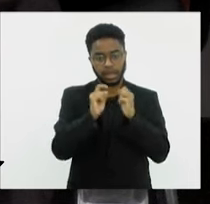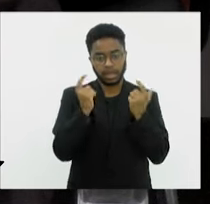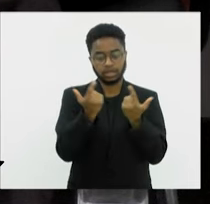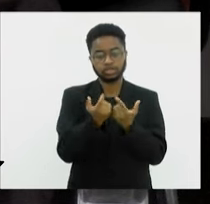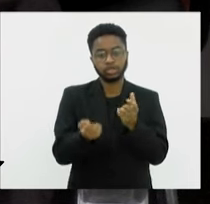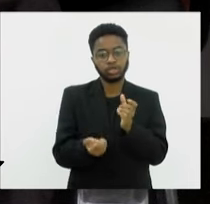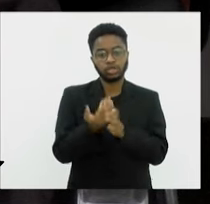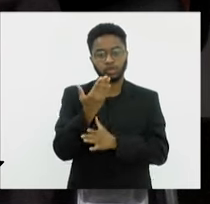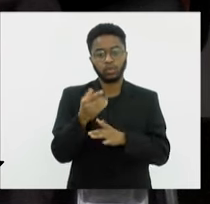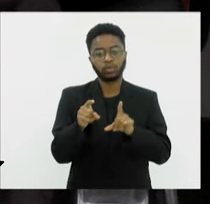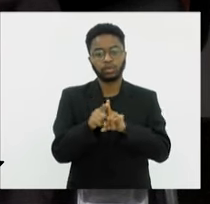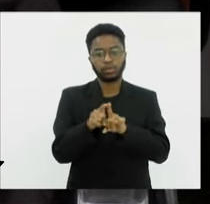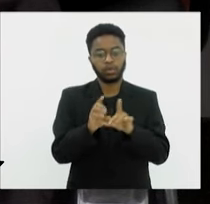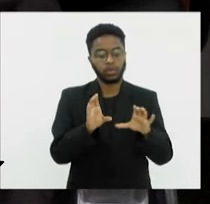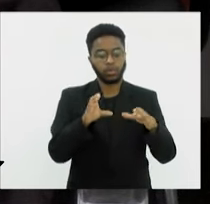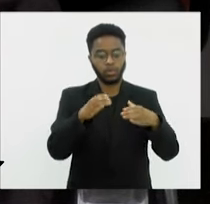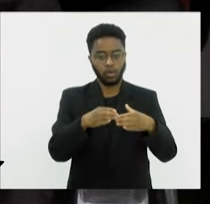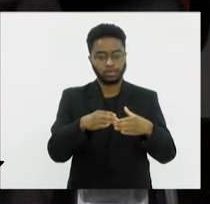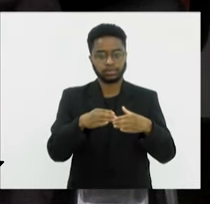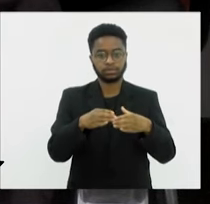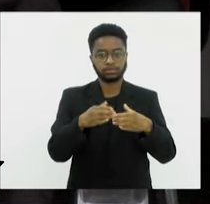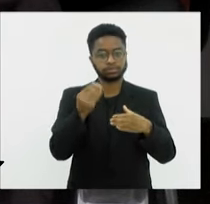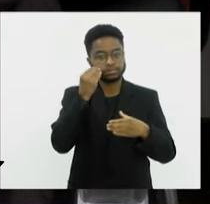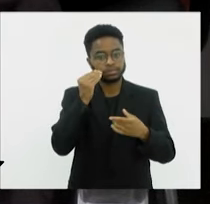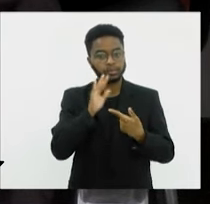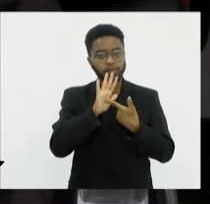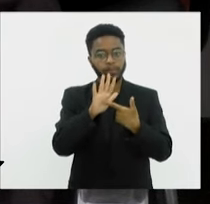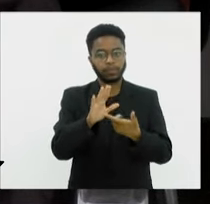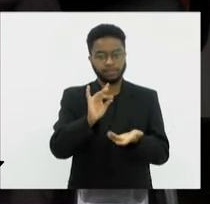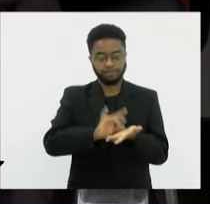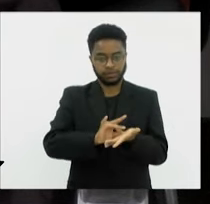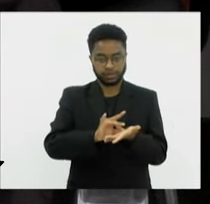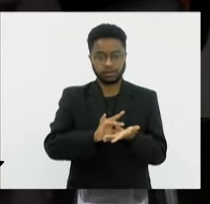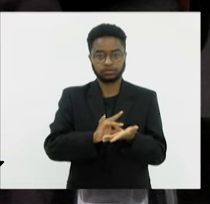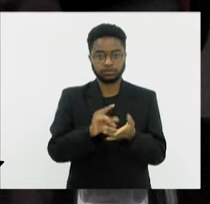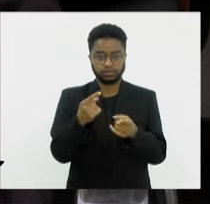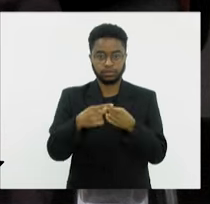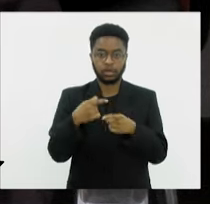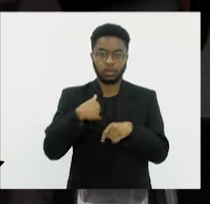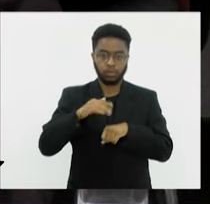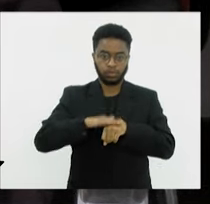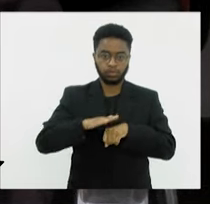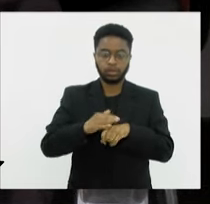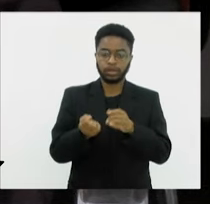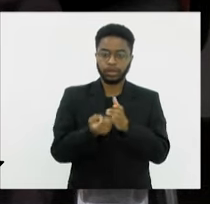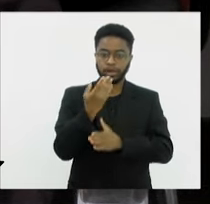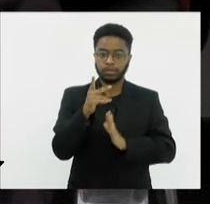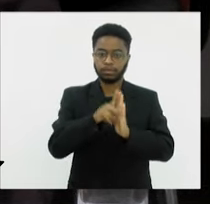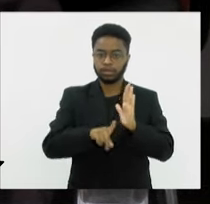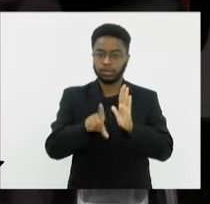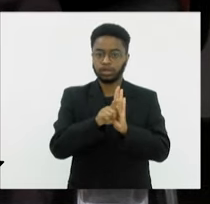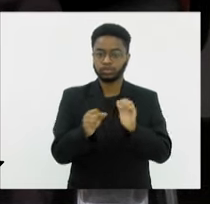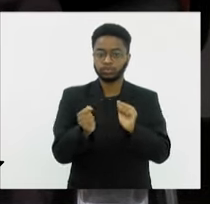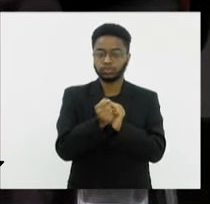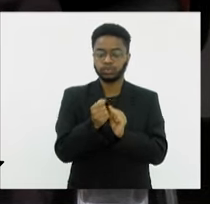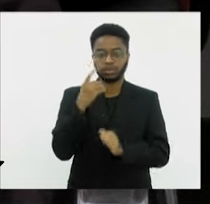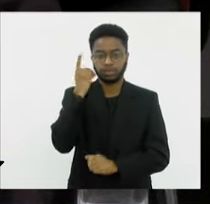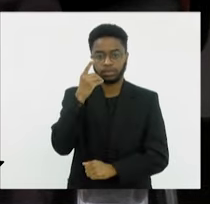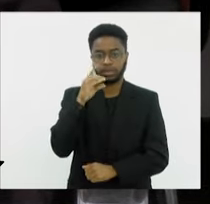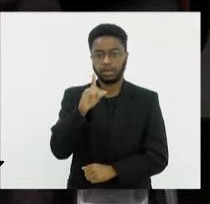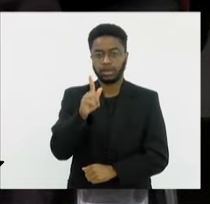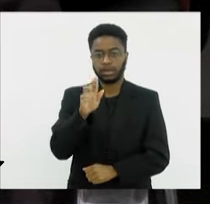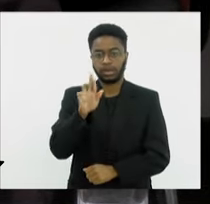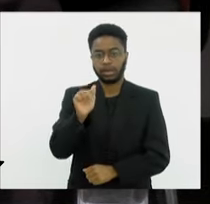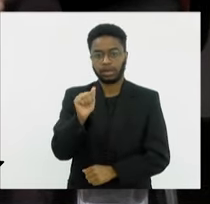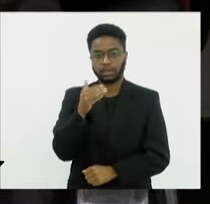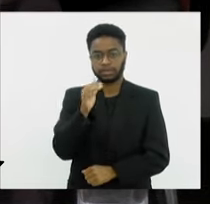aqui uma comissão da verdade. Eu fui autor desse projeto de lei com a deputada Graça Matos, me lembro,